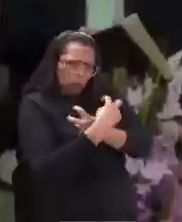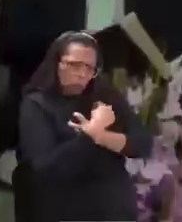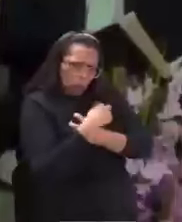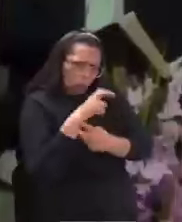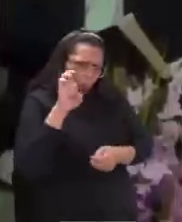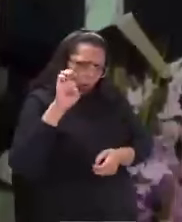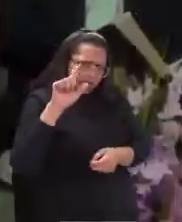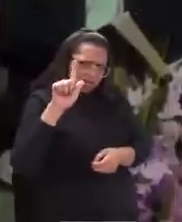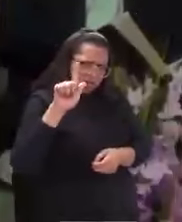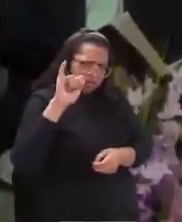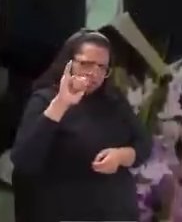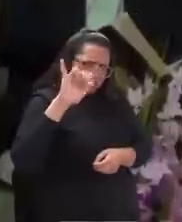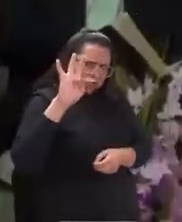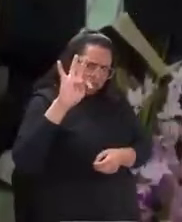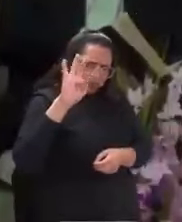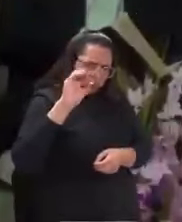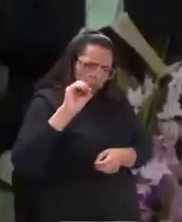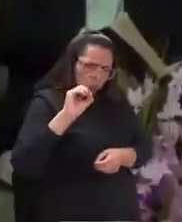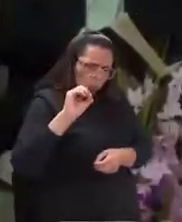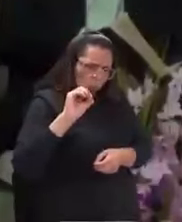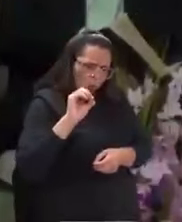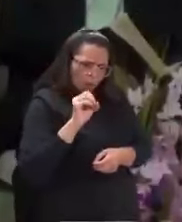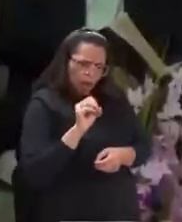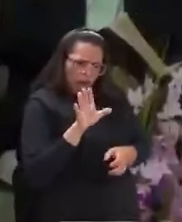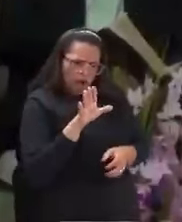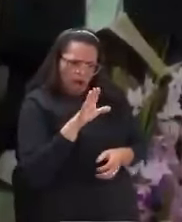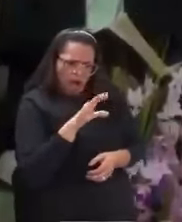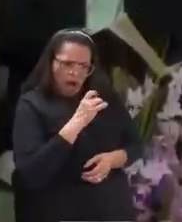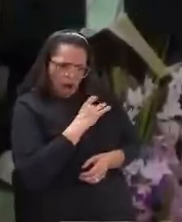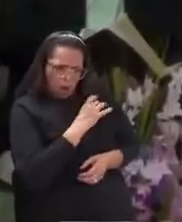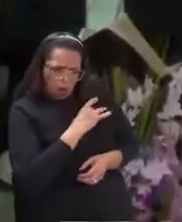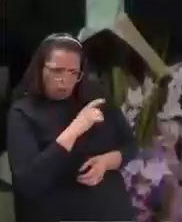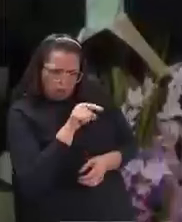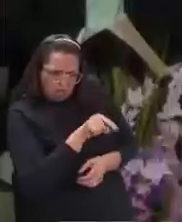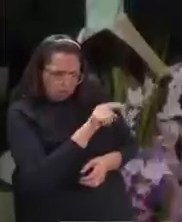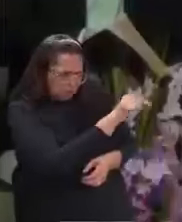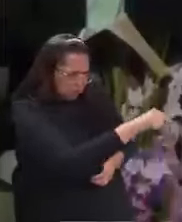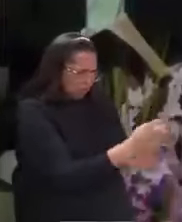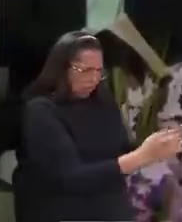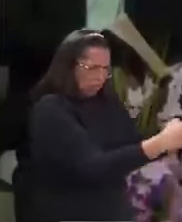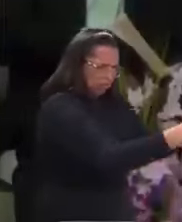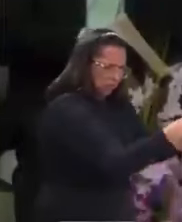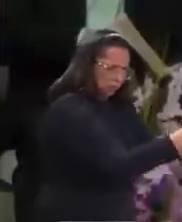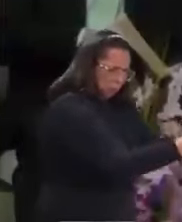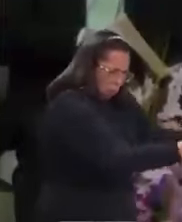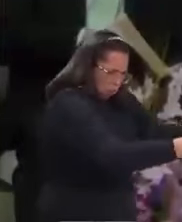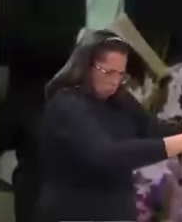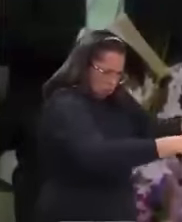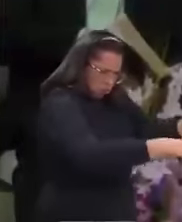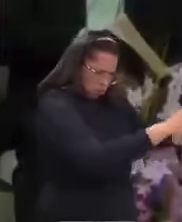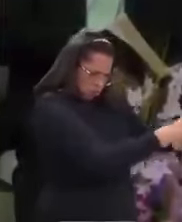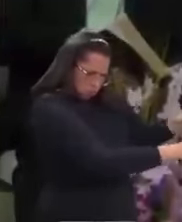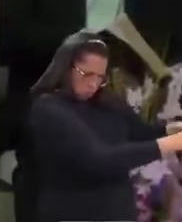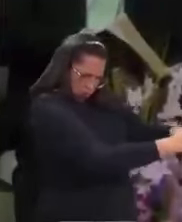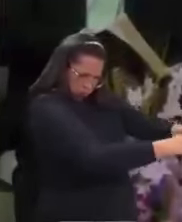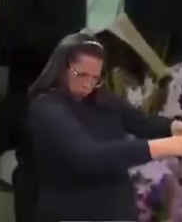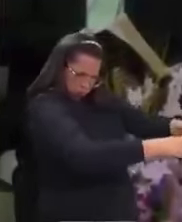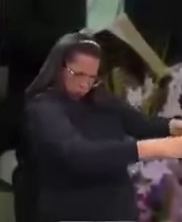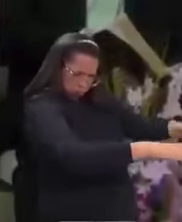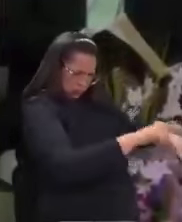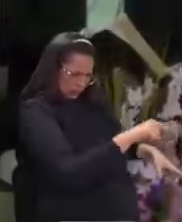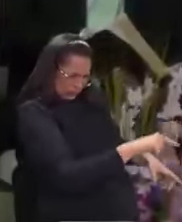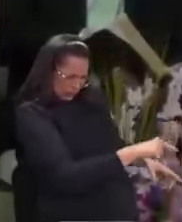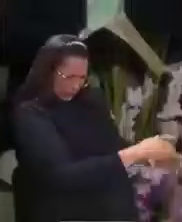nos vencerem temos que tentar coios então o que que a gente faz para